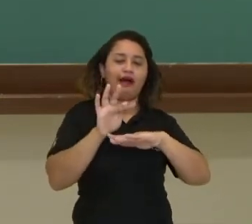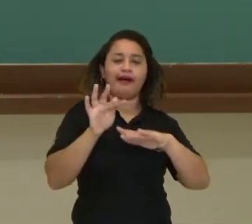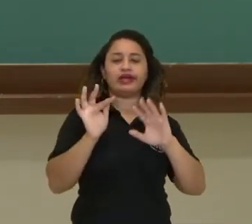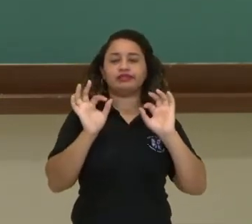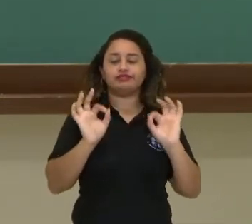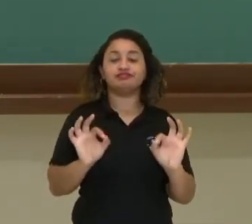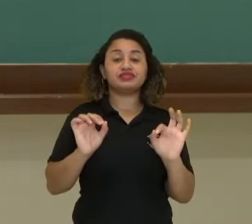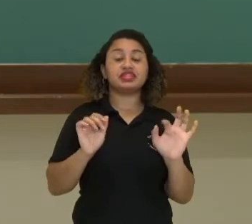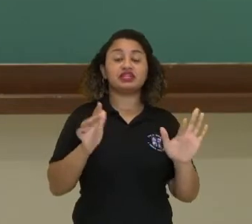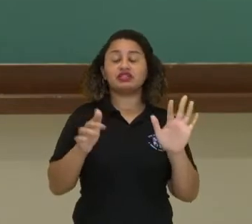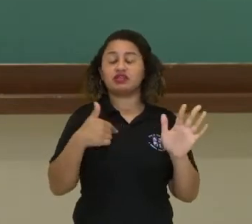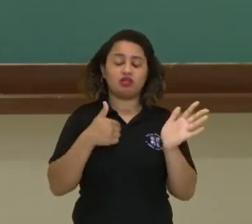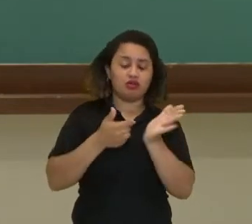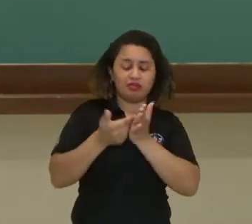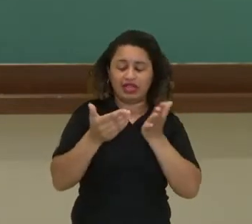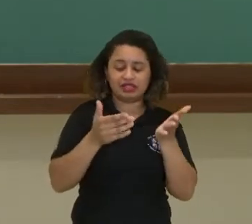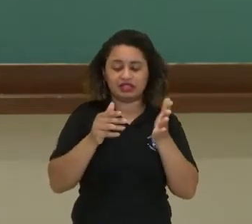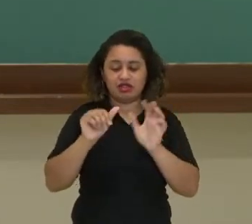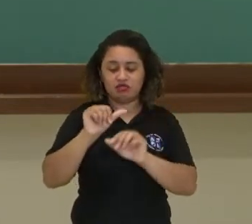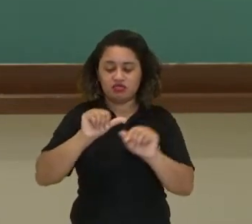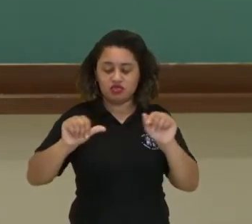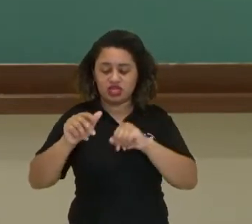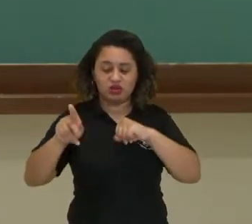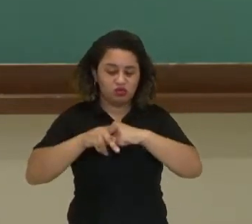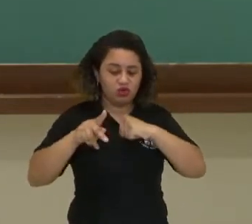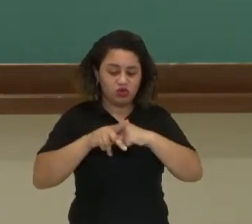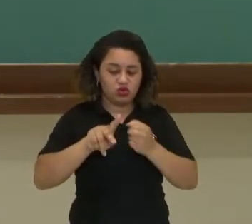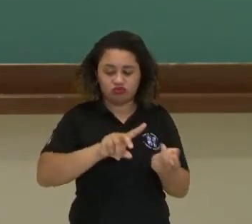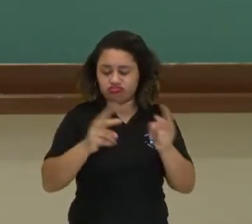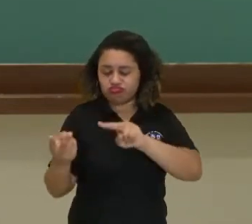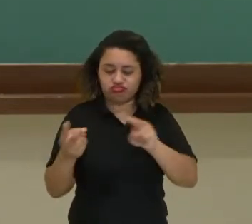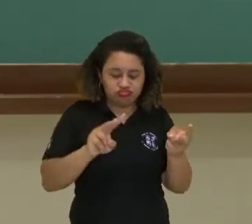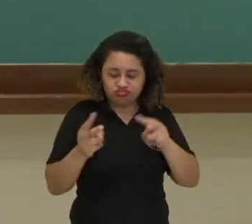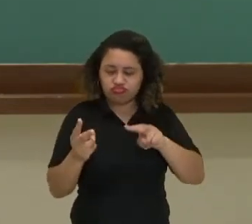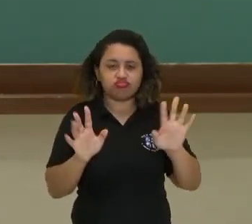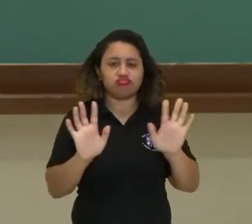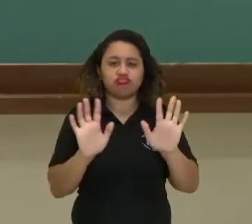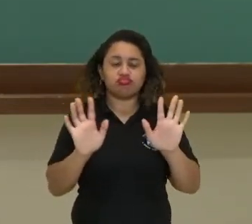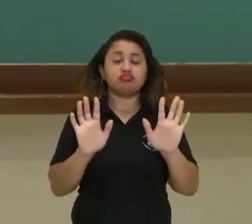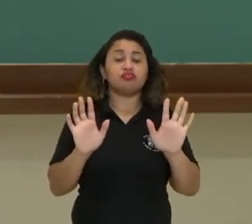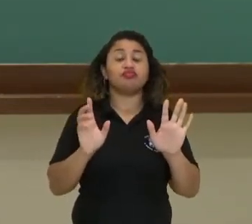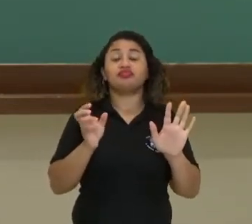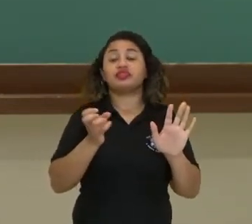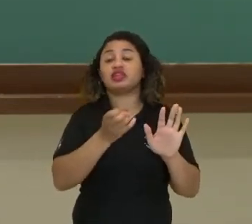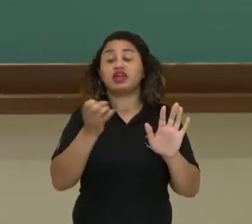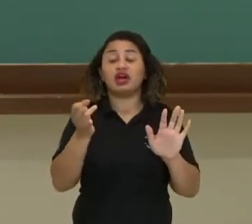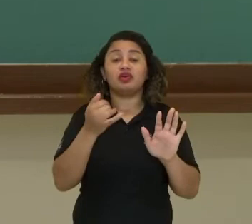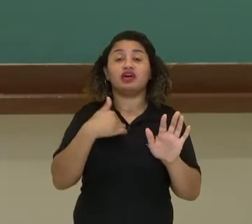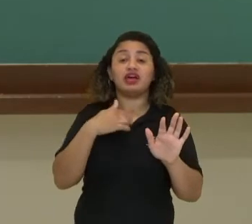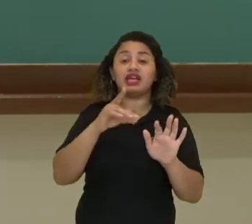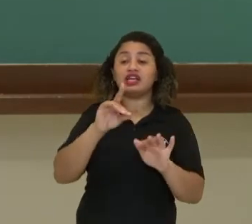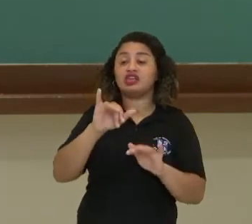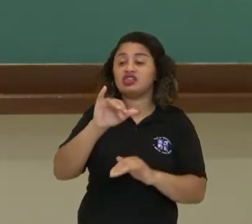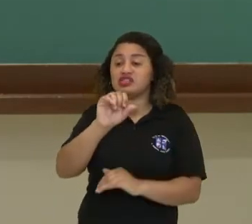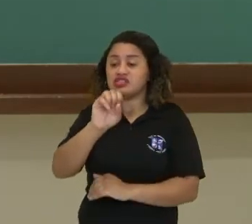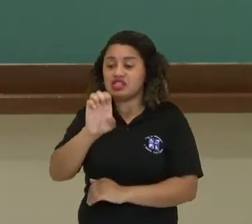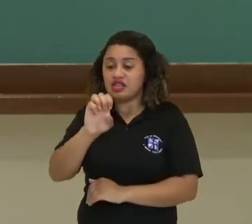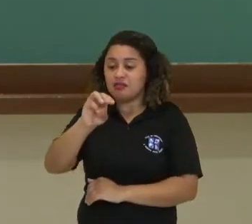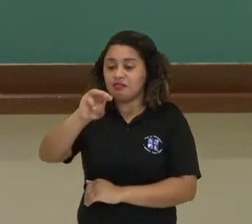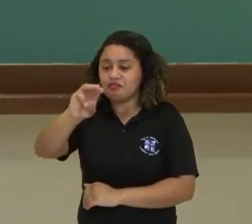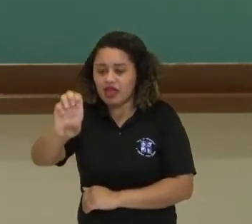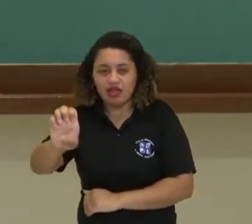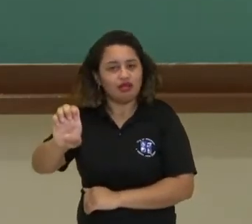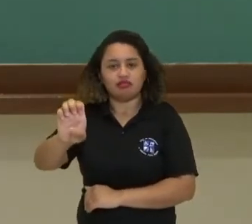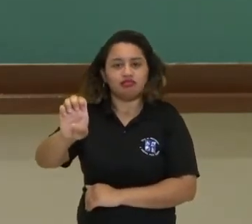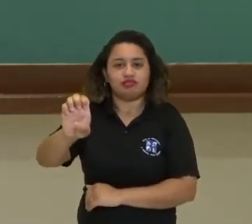e aí começa a deslocar o pronome lá para o outro lado e é alguém disse mim não pode é alguém